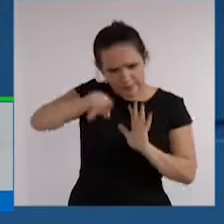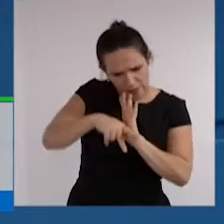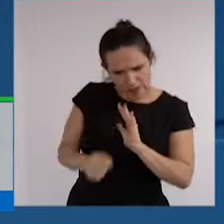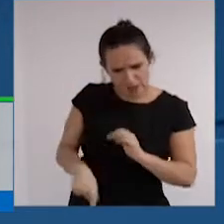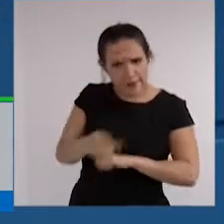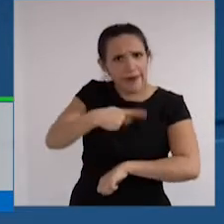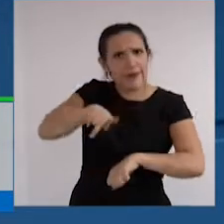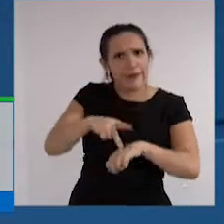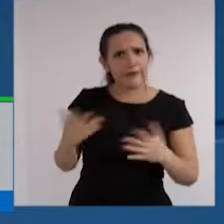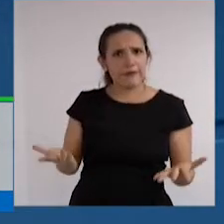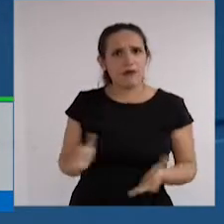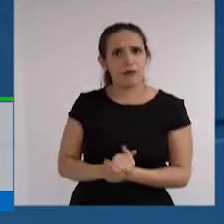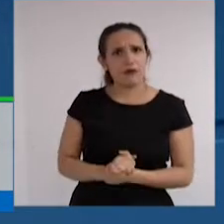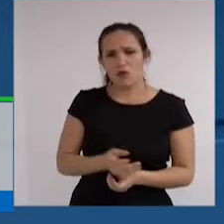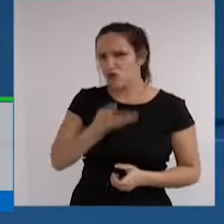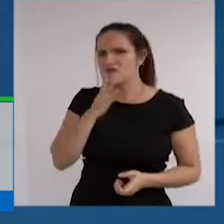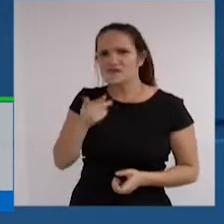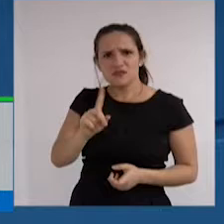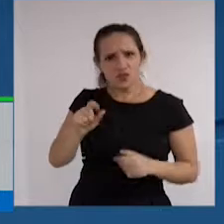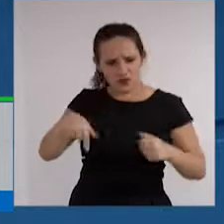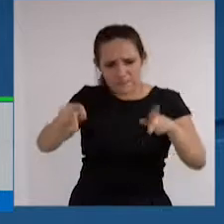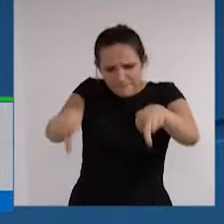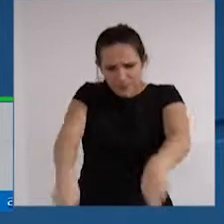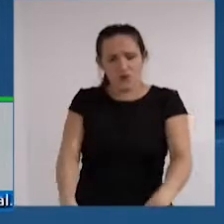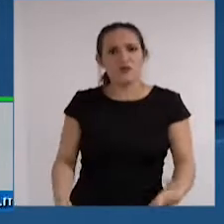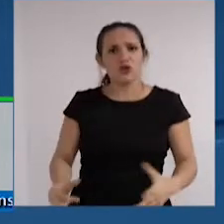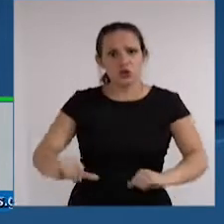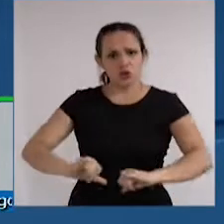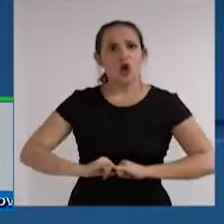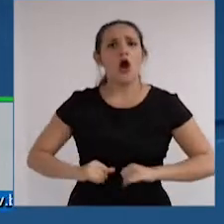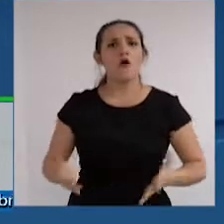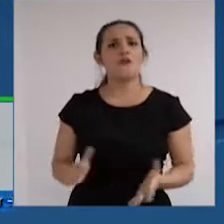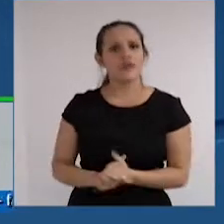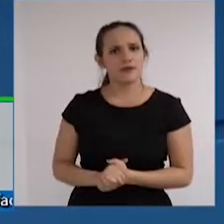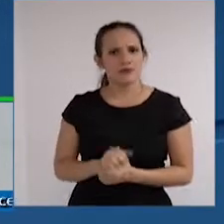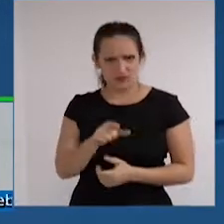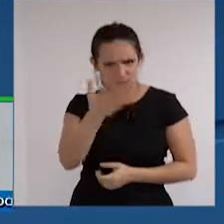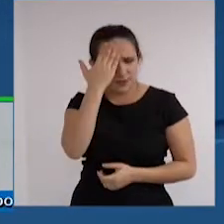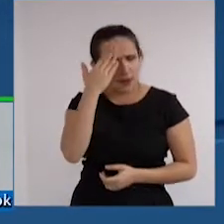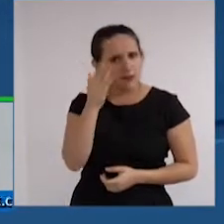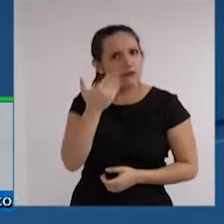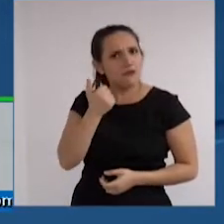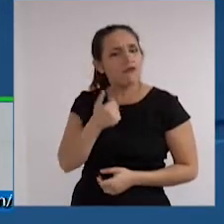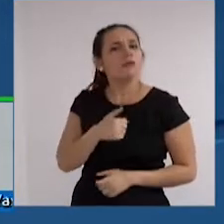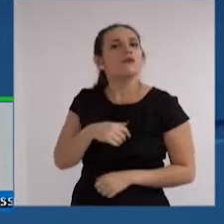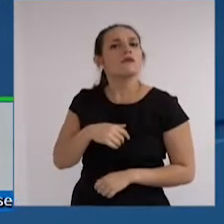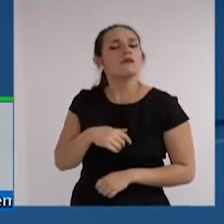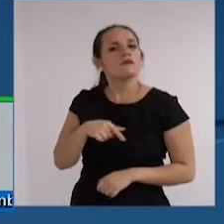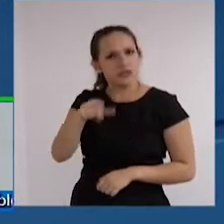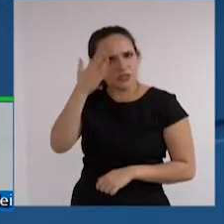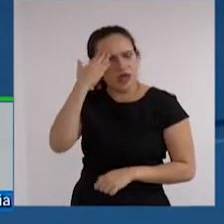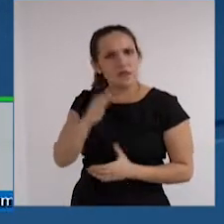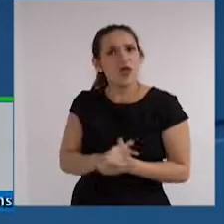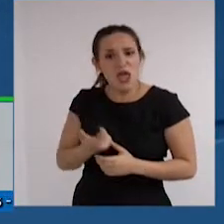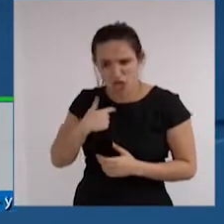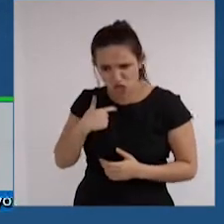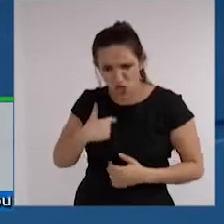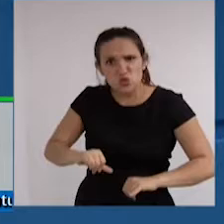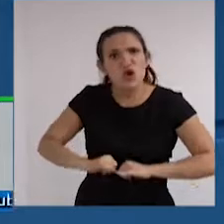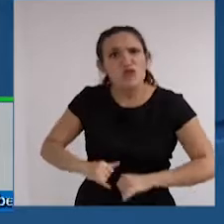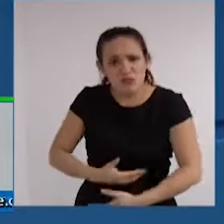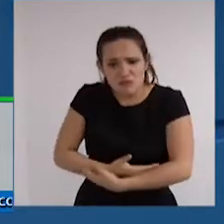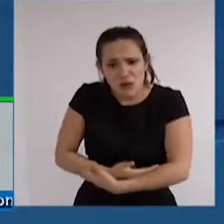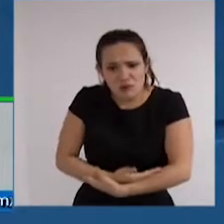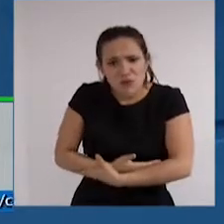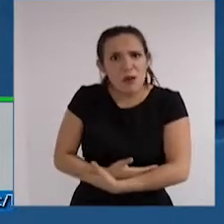país, não conhece a história do povo que sofreu, como Vossa Excelência disse. Eu sofri, recém-nascido. Minha mãe